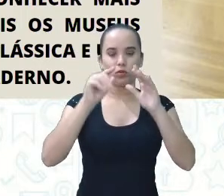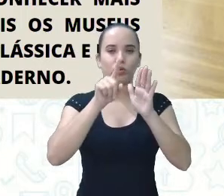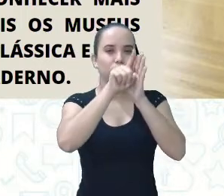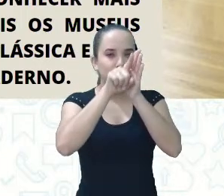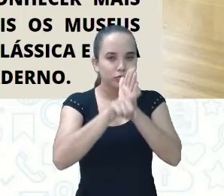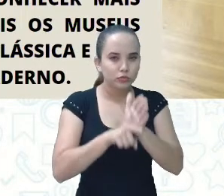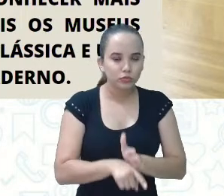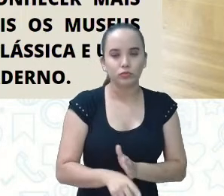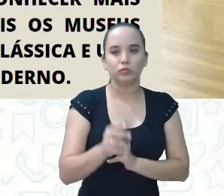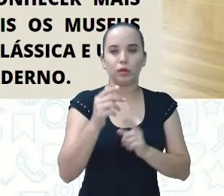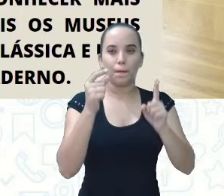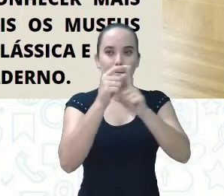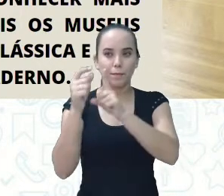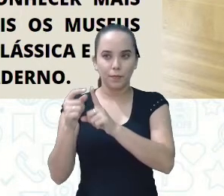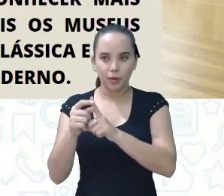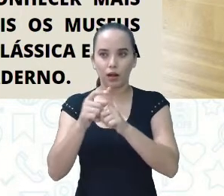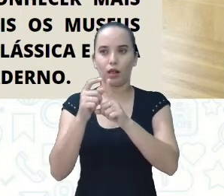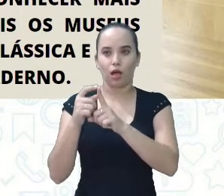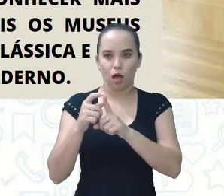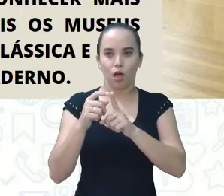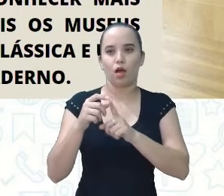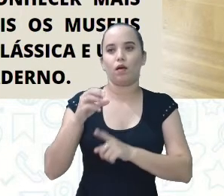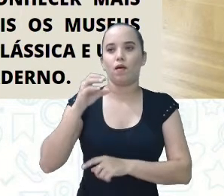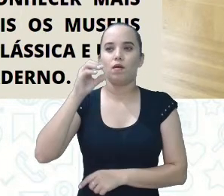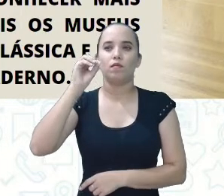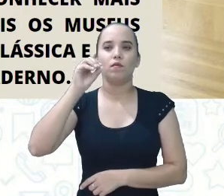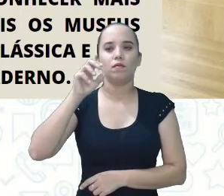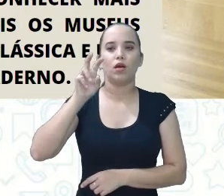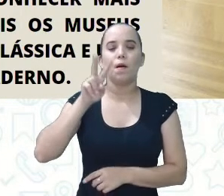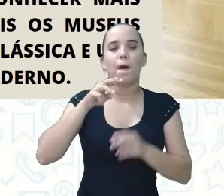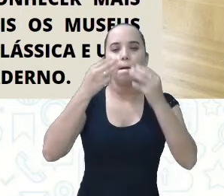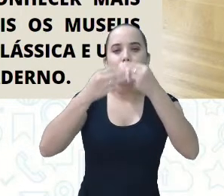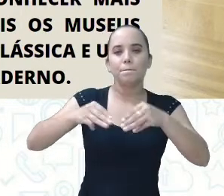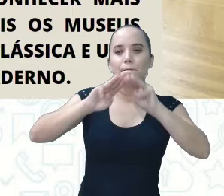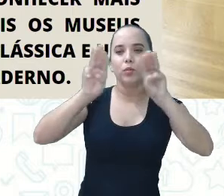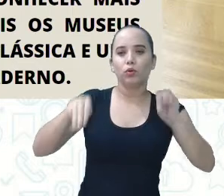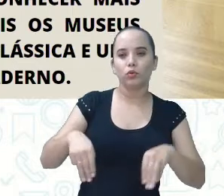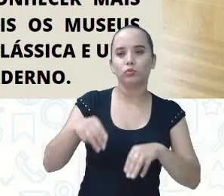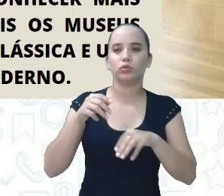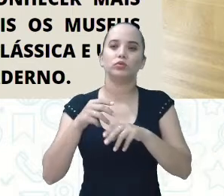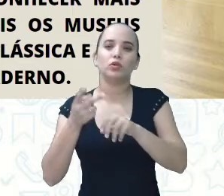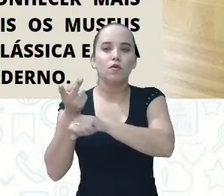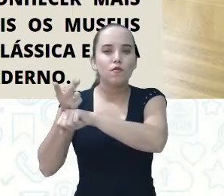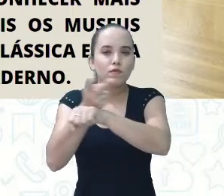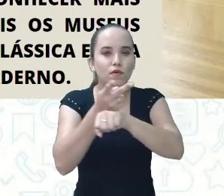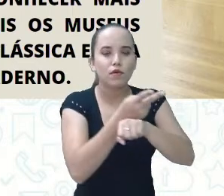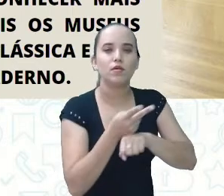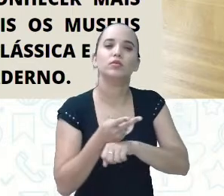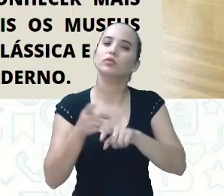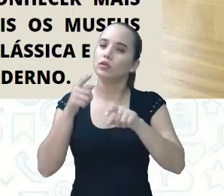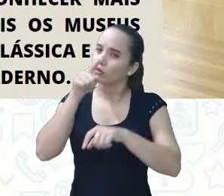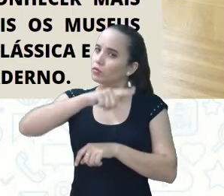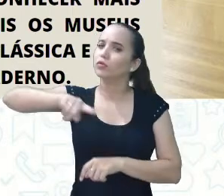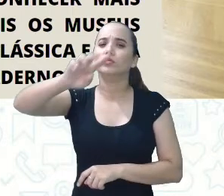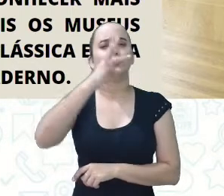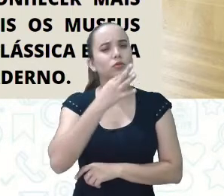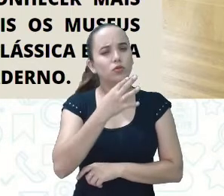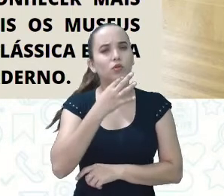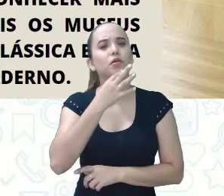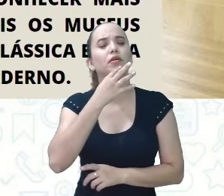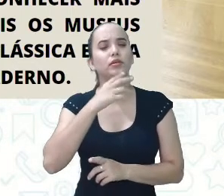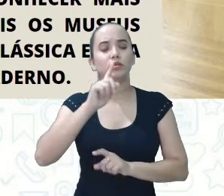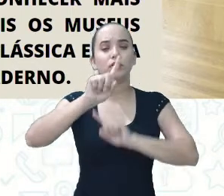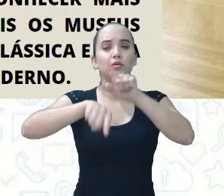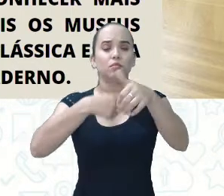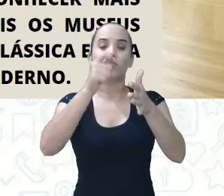sua preferência as palavras visita online, a museu, faça visita a vários museus para conhecer mais a arte clássica,